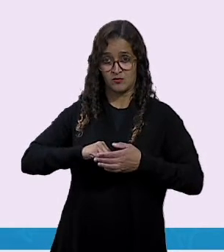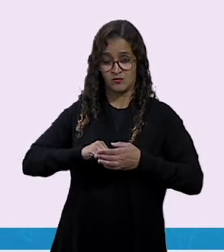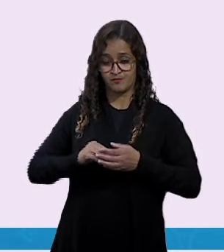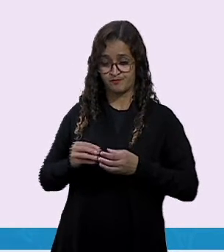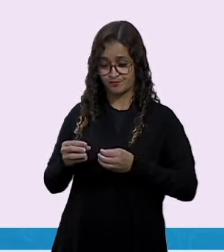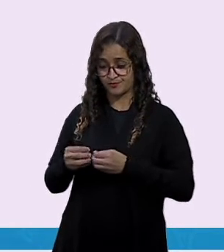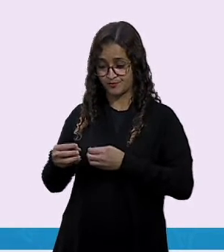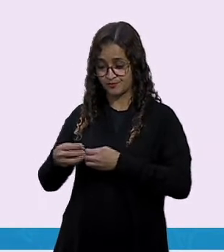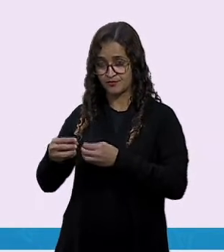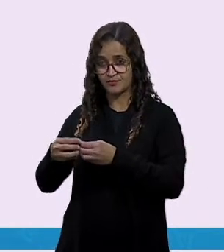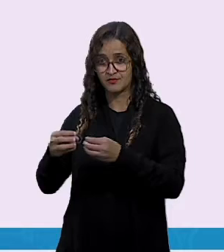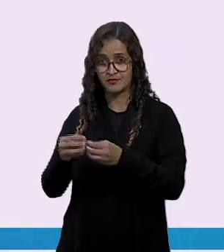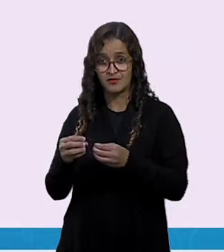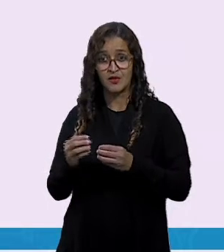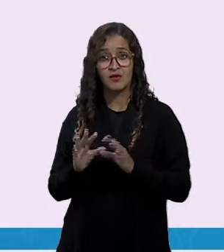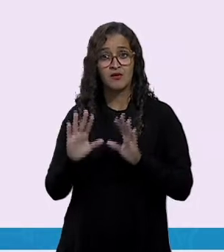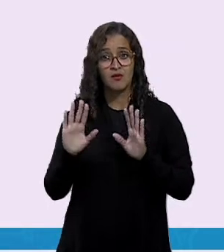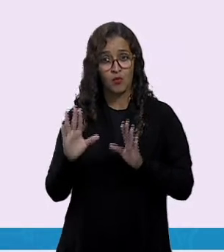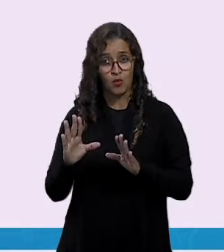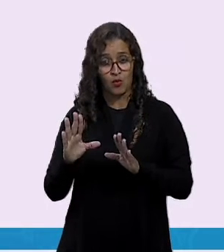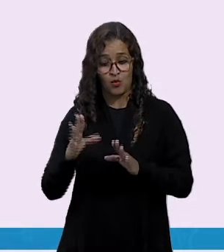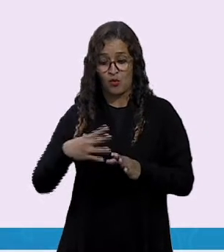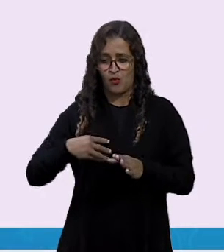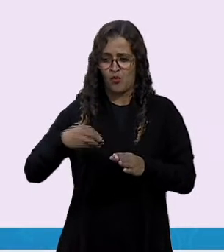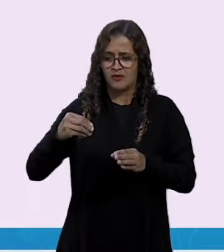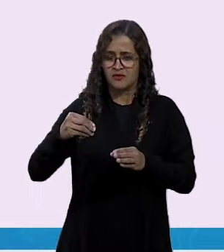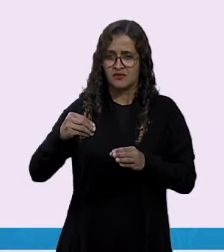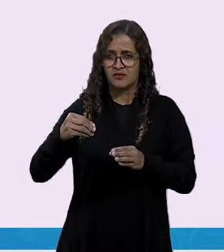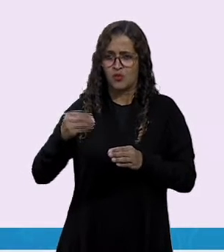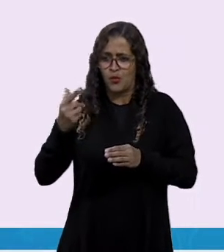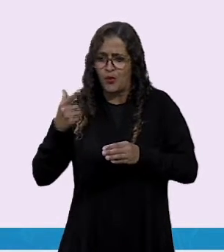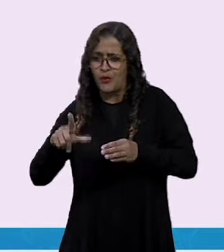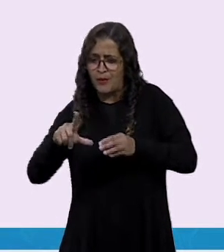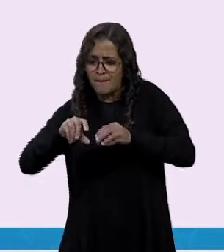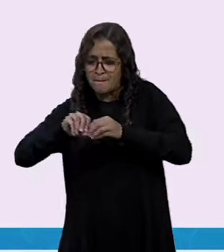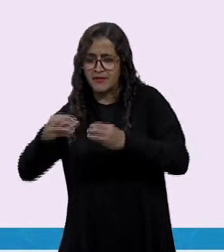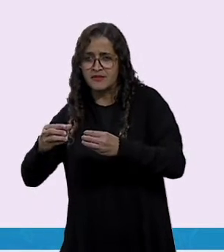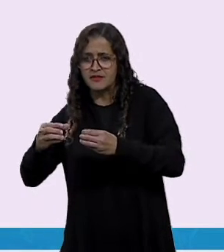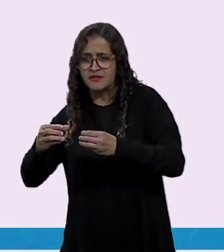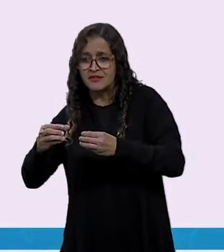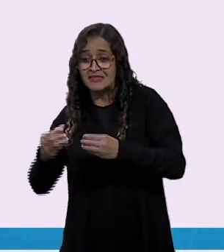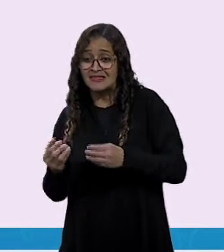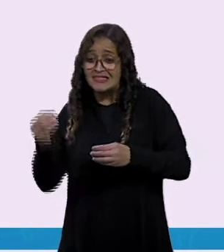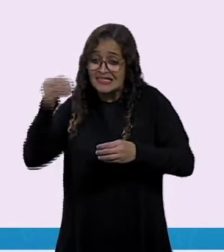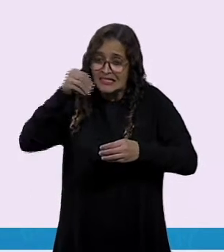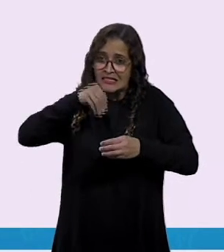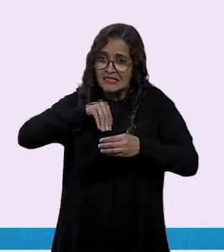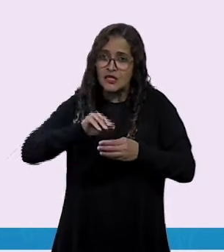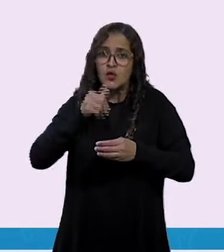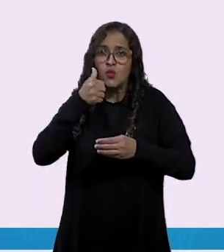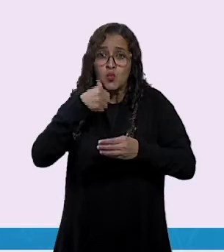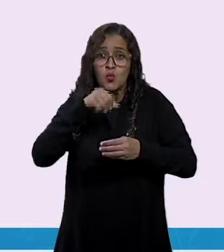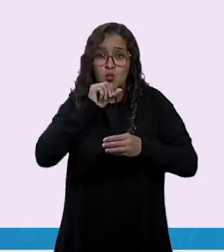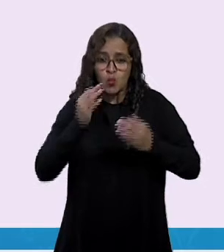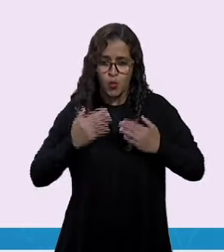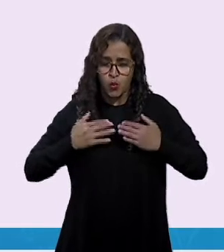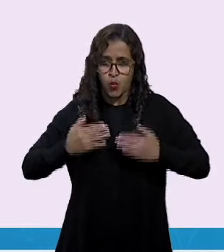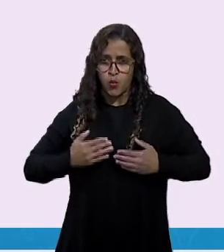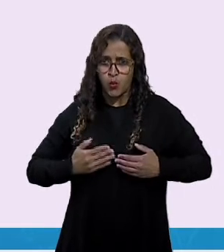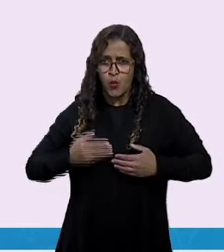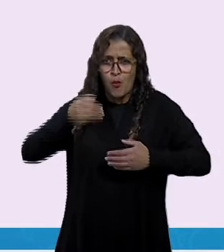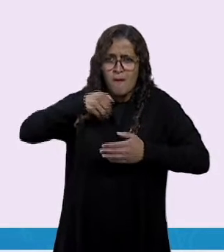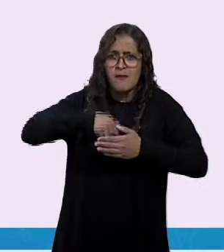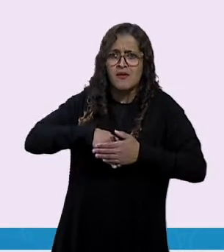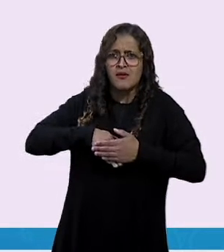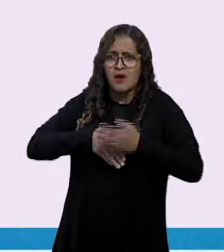filhote consegue sair do ovo ainda dentro do corpo da mãe, ele vai se alimentando ali dos restos de casca de ovo. Às